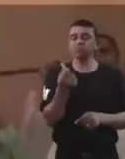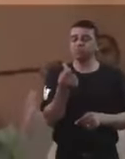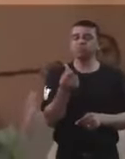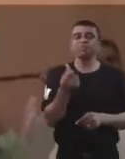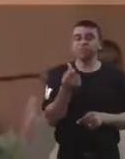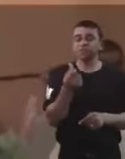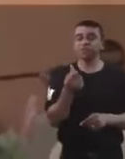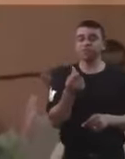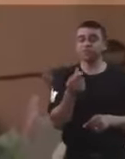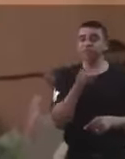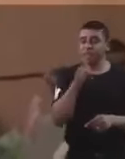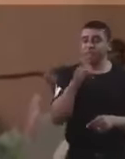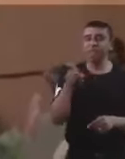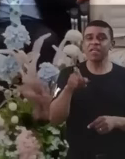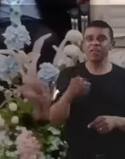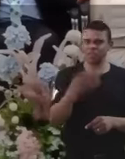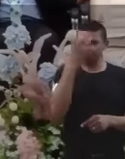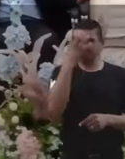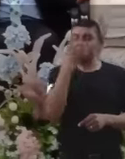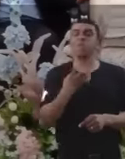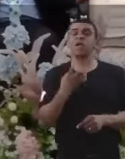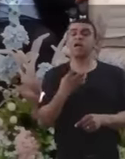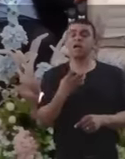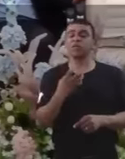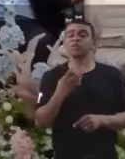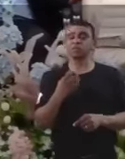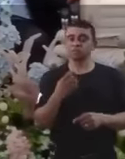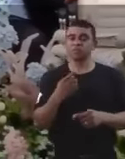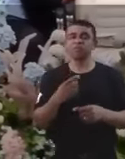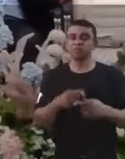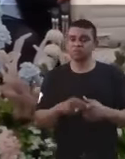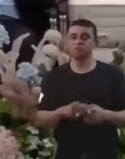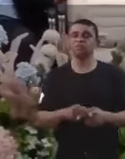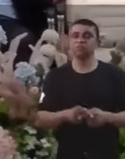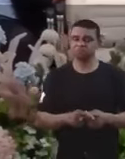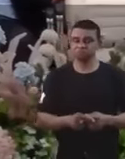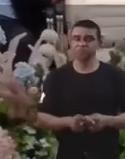avarento. Compra o que não precisa para impressionar quem não conhece.